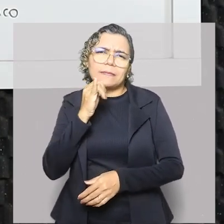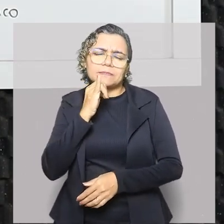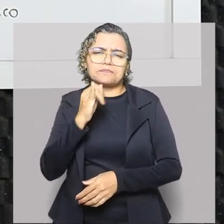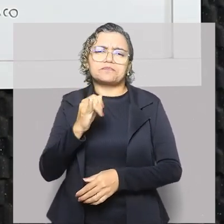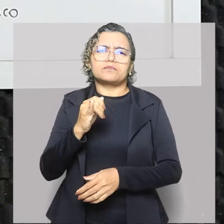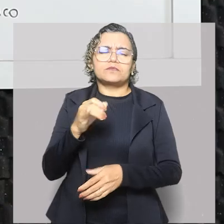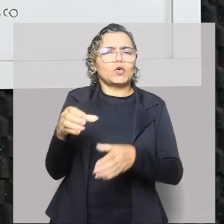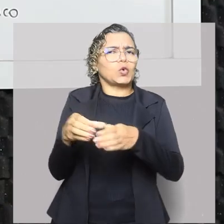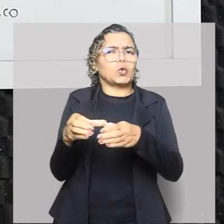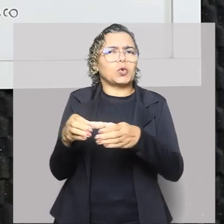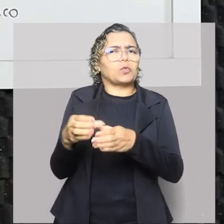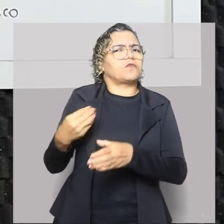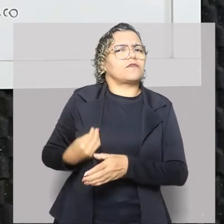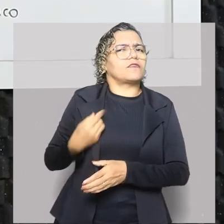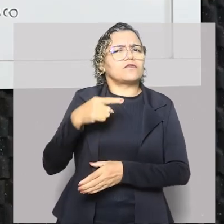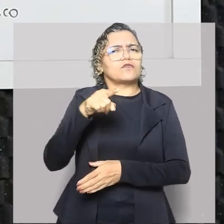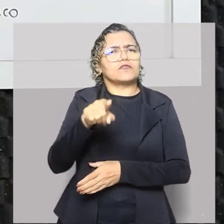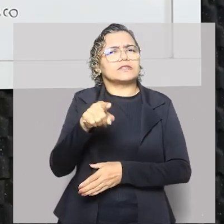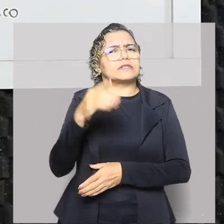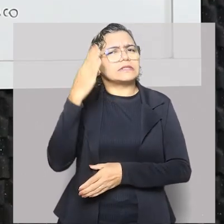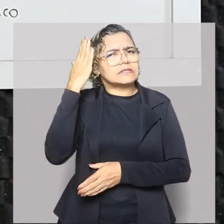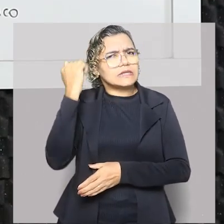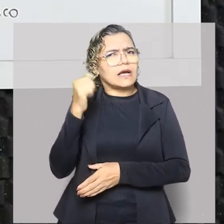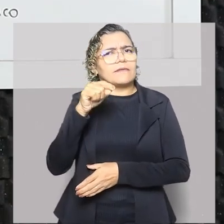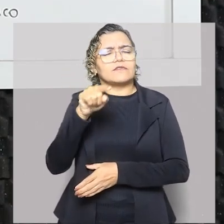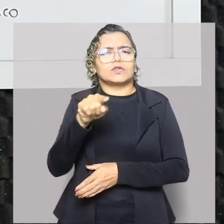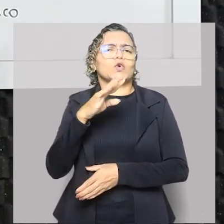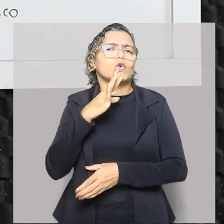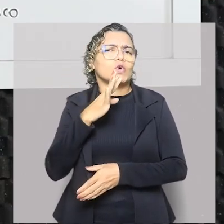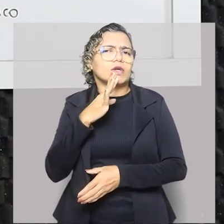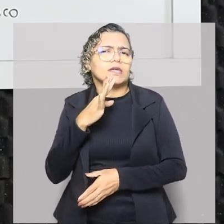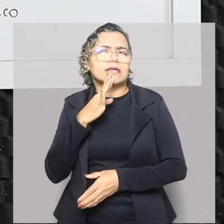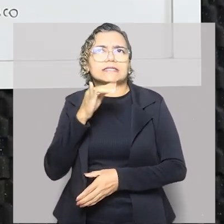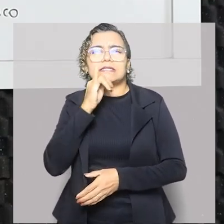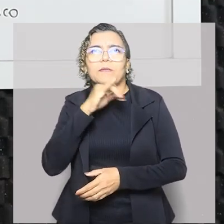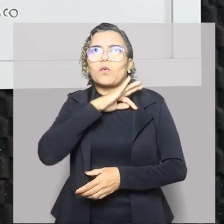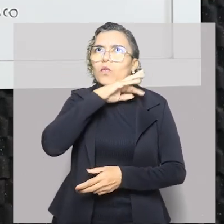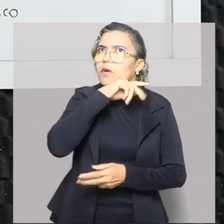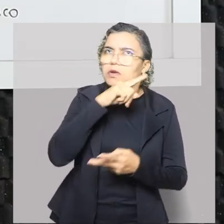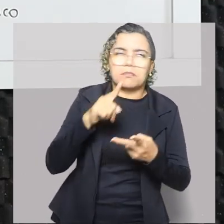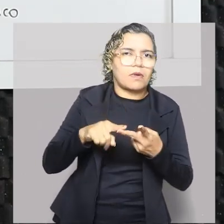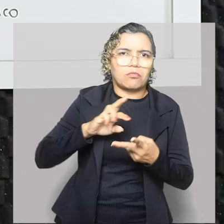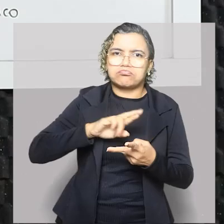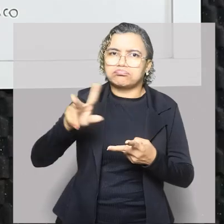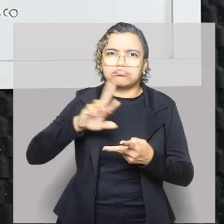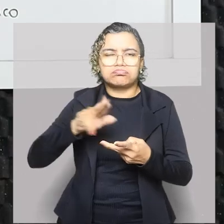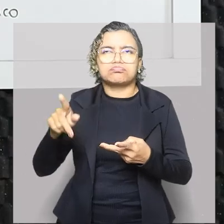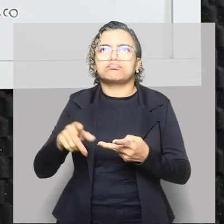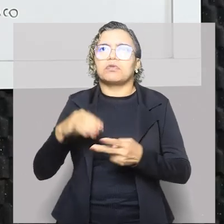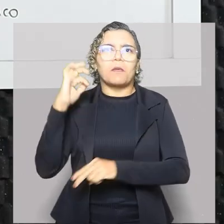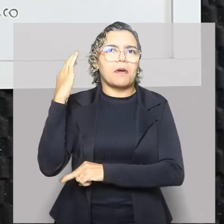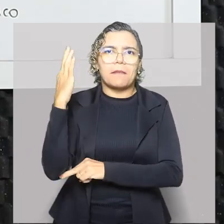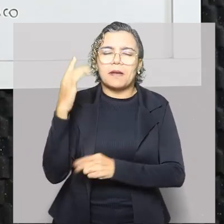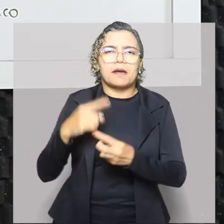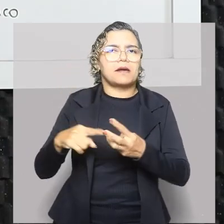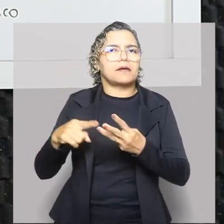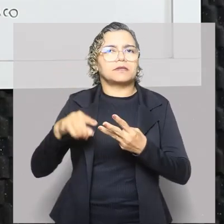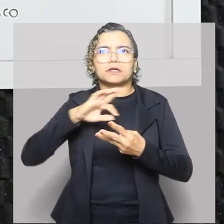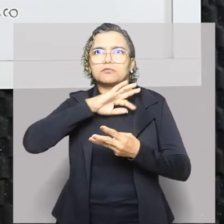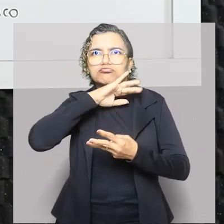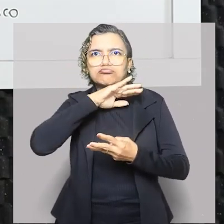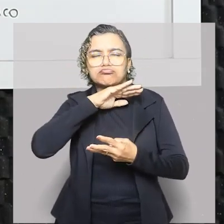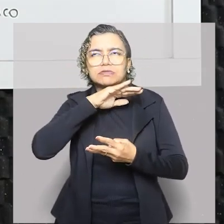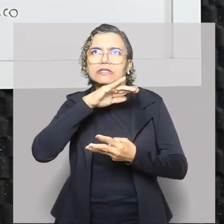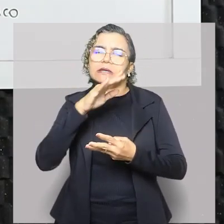eu não citei aqui nesse momento, né? Não é um animal, não é uma planta, não é uma